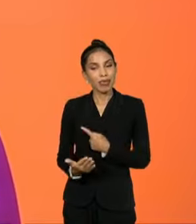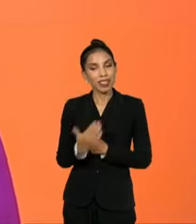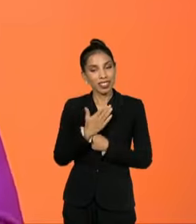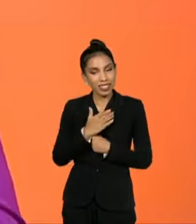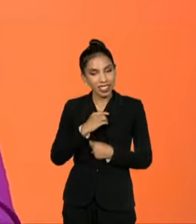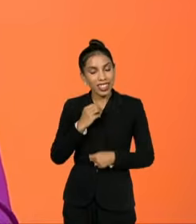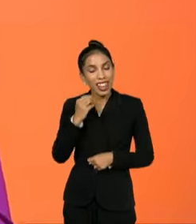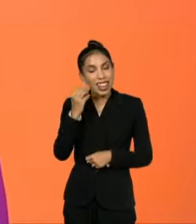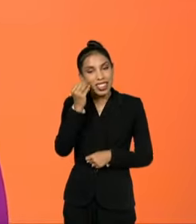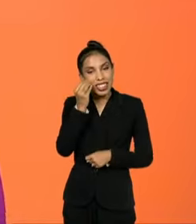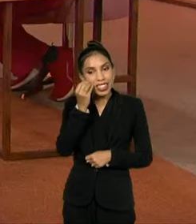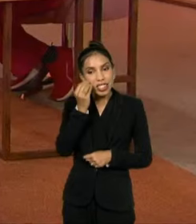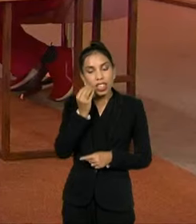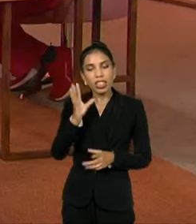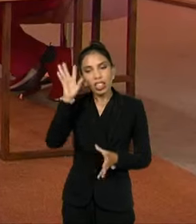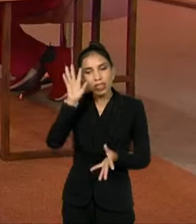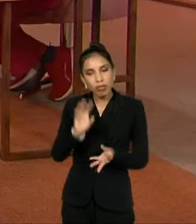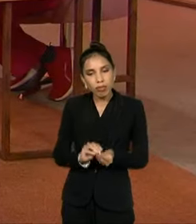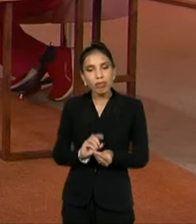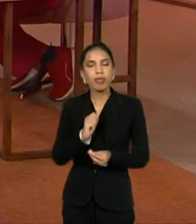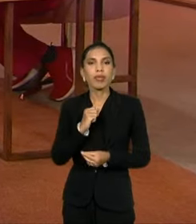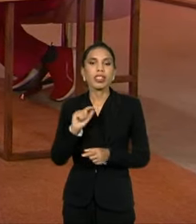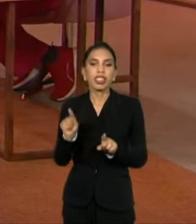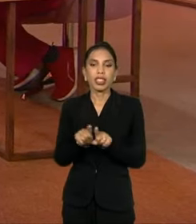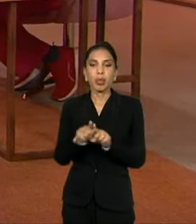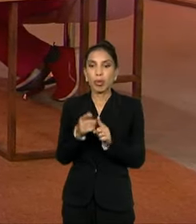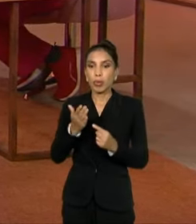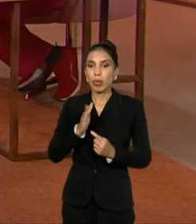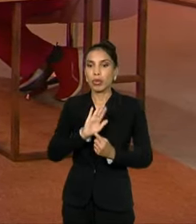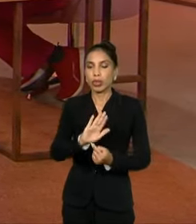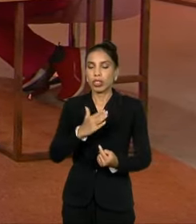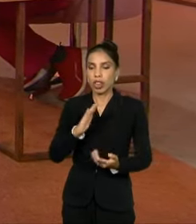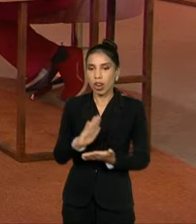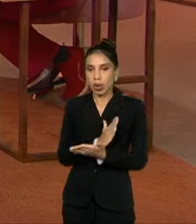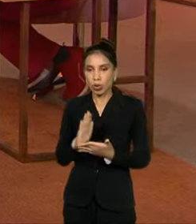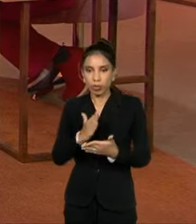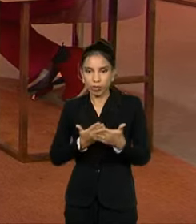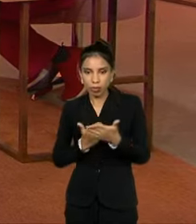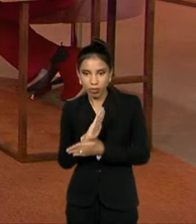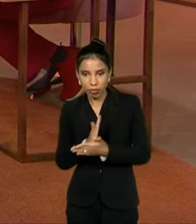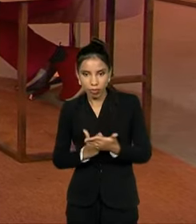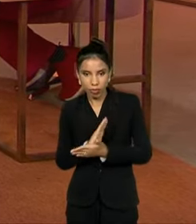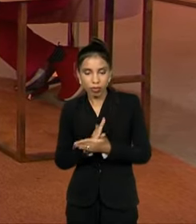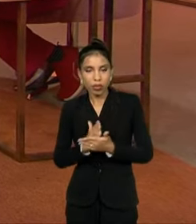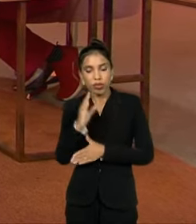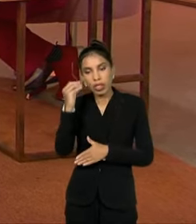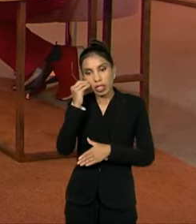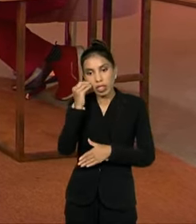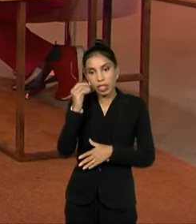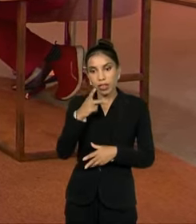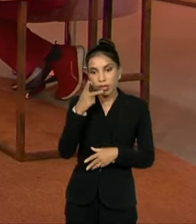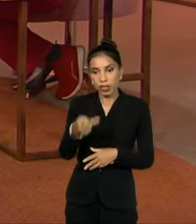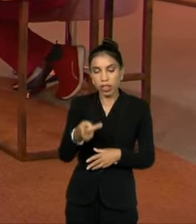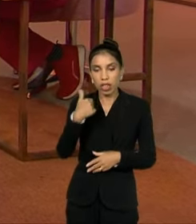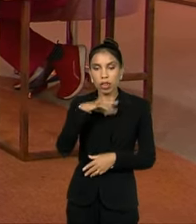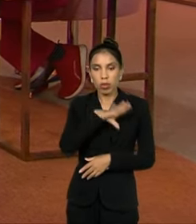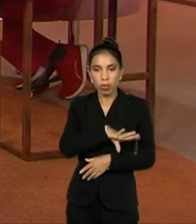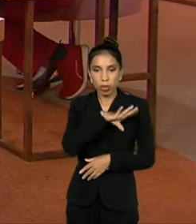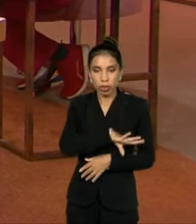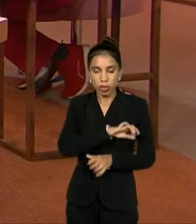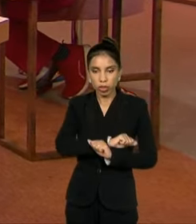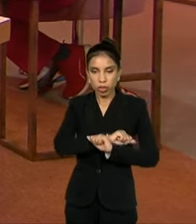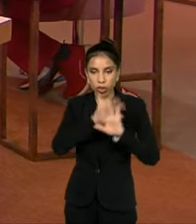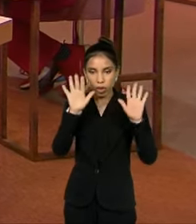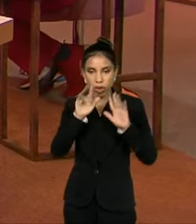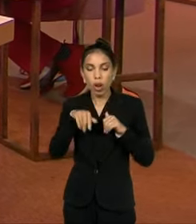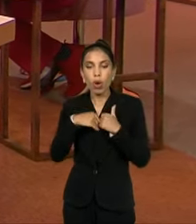sabe? Tentar sintetizar, tentar acenar com algumas inquietações e tentar falar em português, claro,